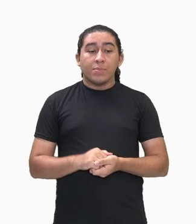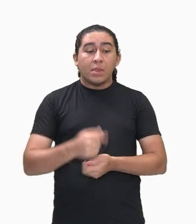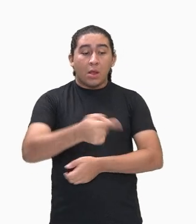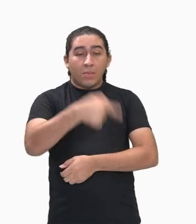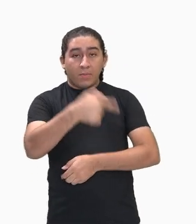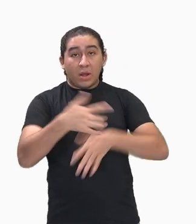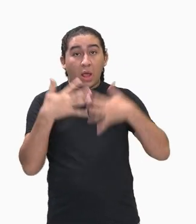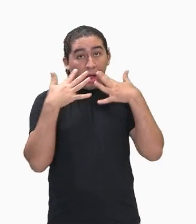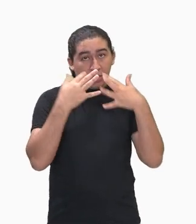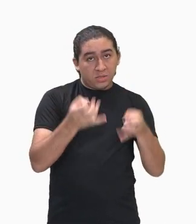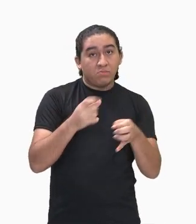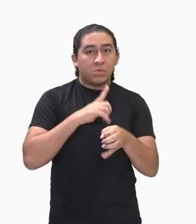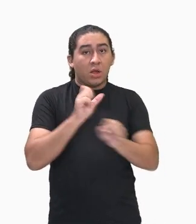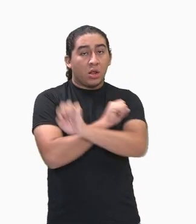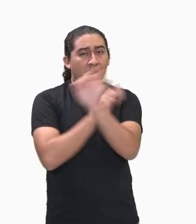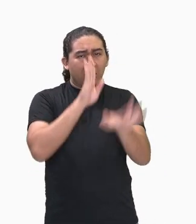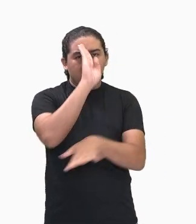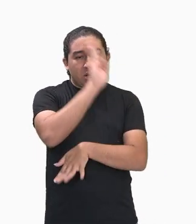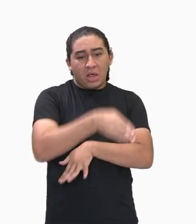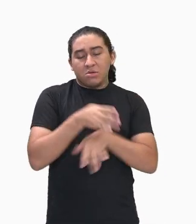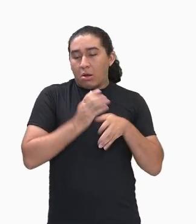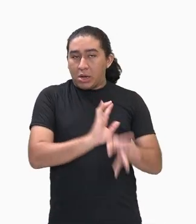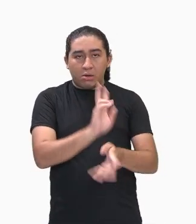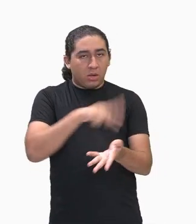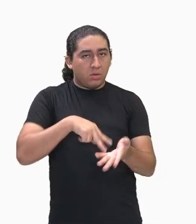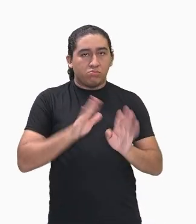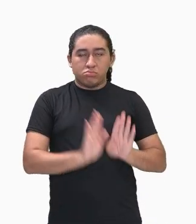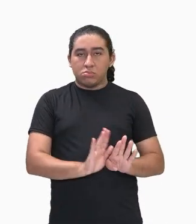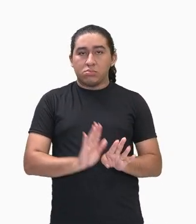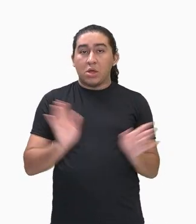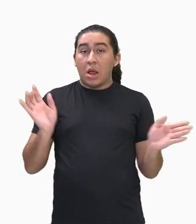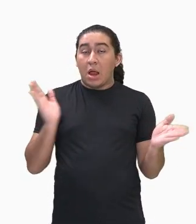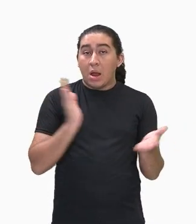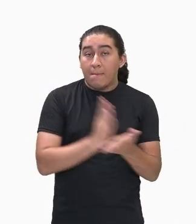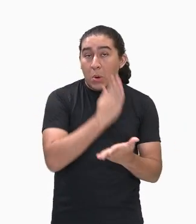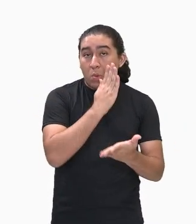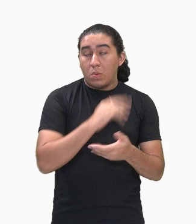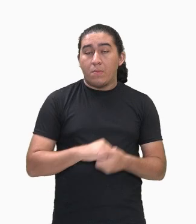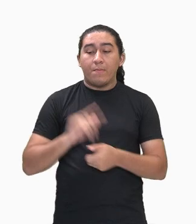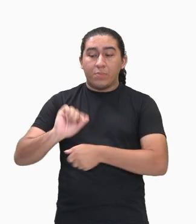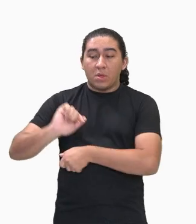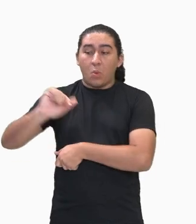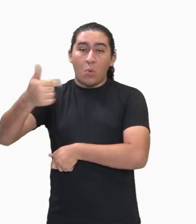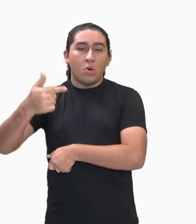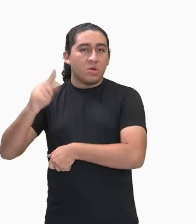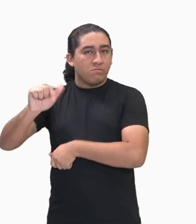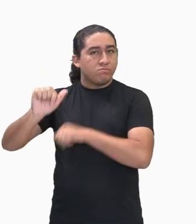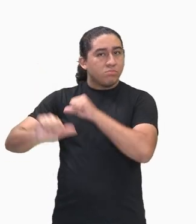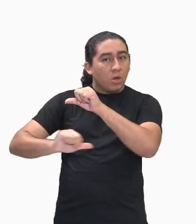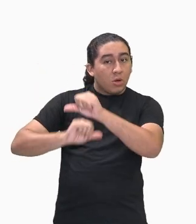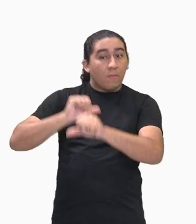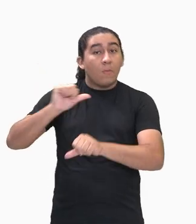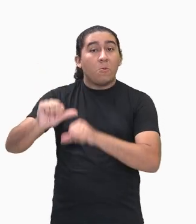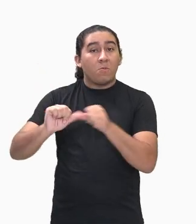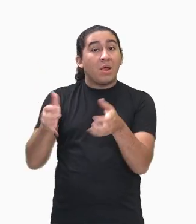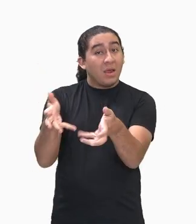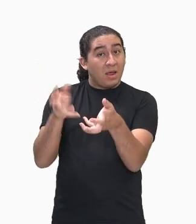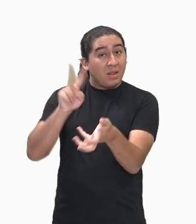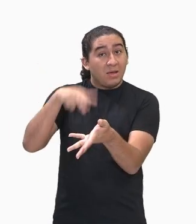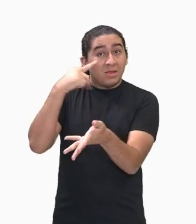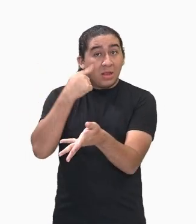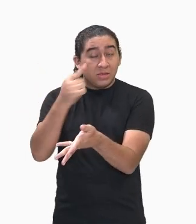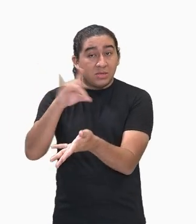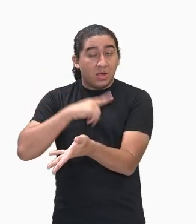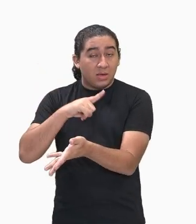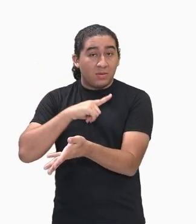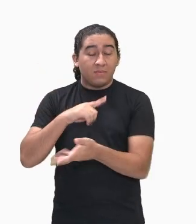viu que ela deixou bem claro que não queria ler. Já no segundo, ela mudou, né? Ela quer ler, ela mudou